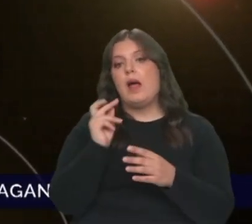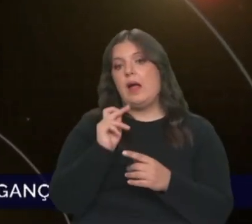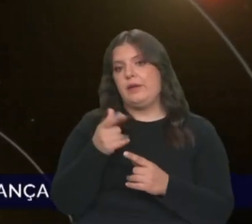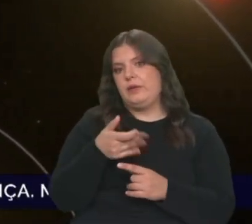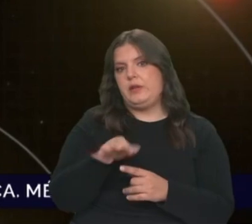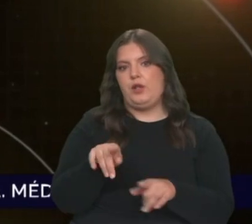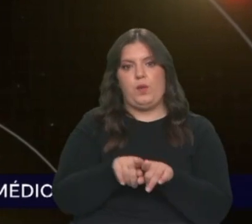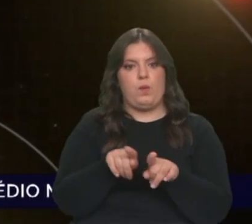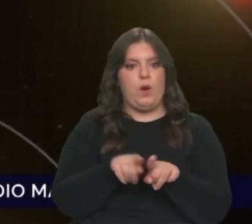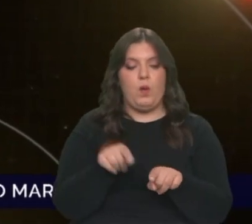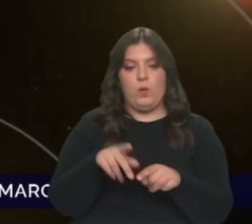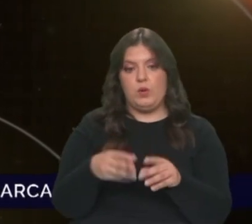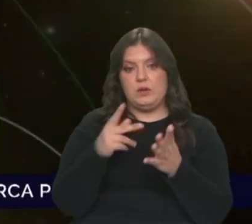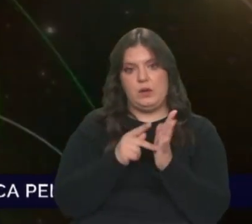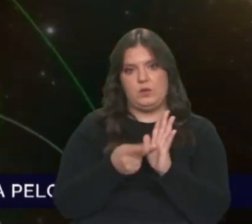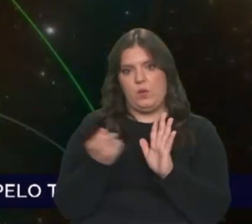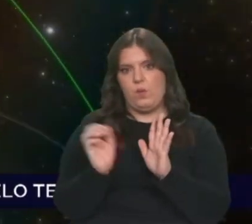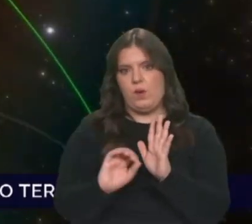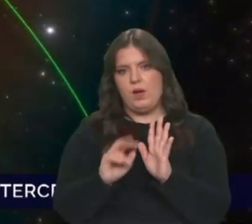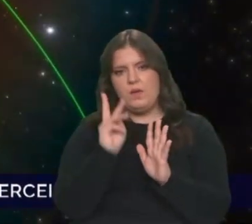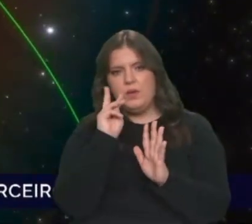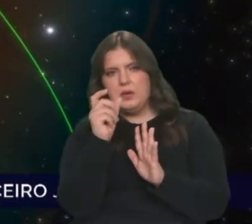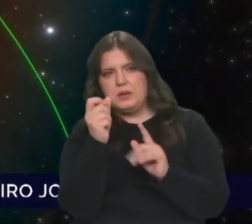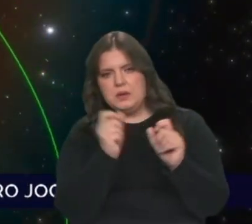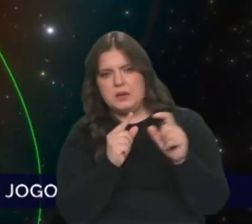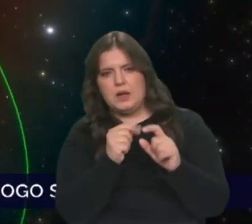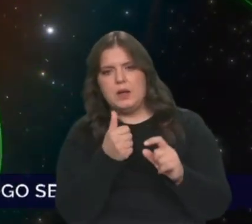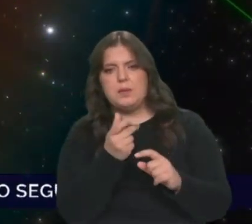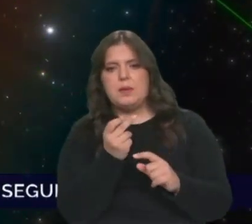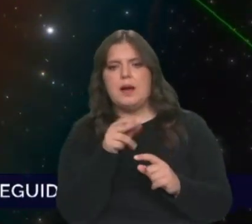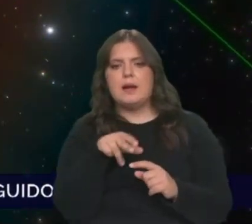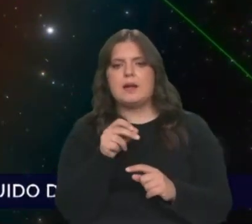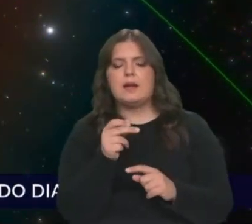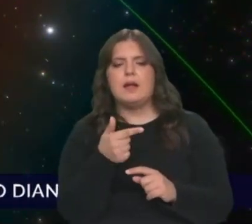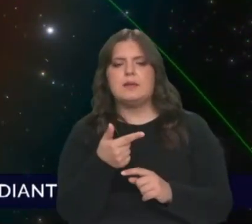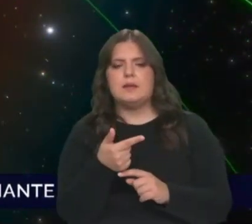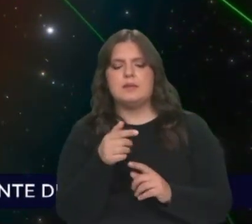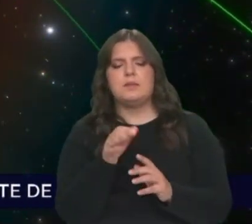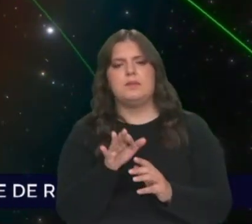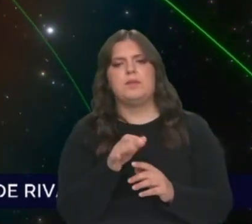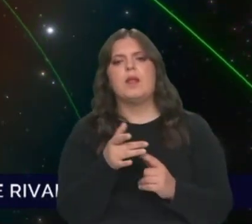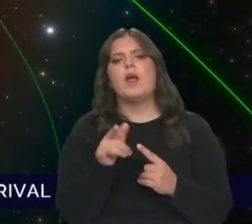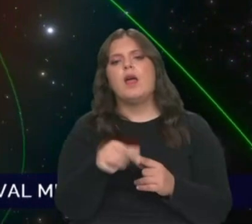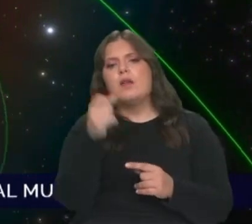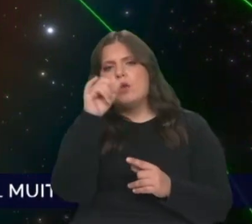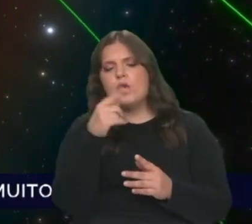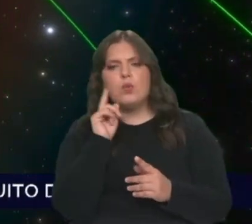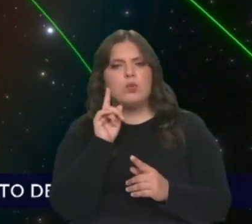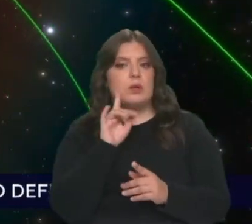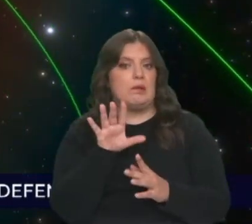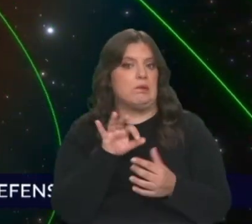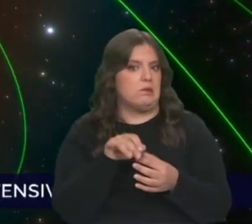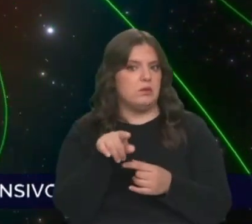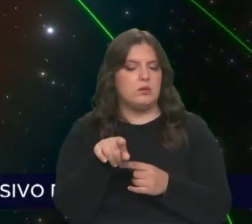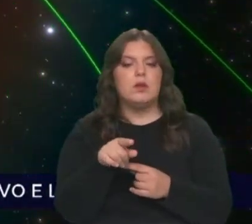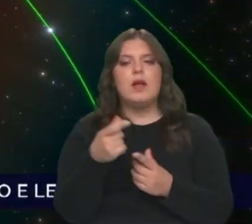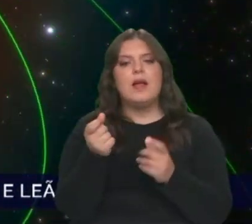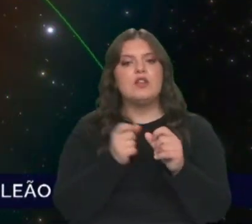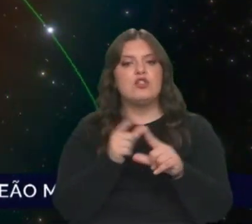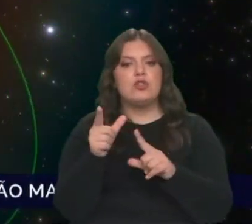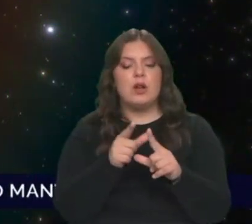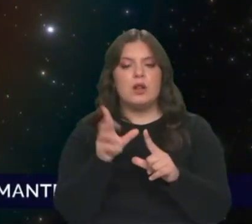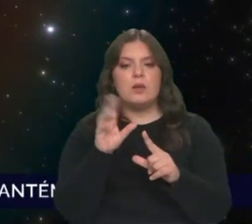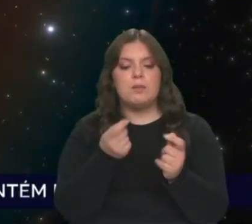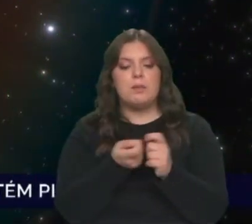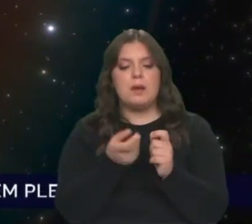tecnologia que temos hoje, e que olhou para esta estrela de Barnard. Esta estrela de Barnard é historicamente muito interessante para os astrónomos. É a estrela